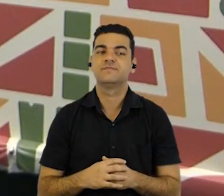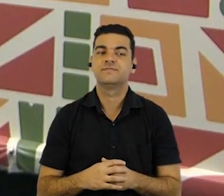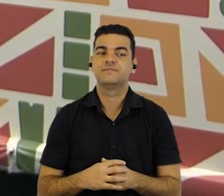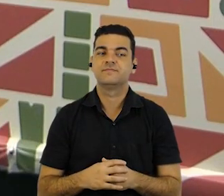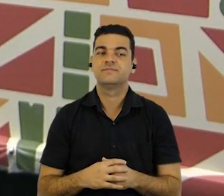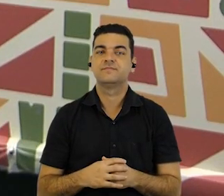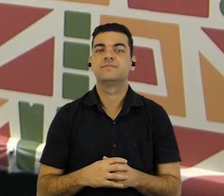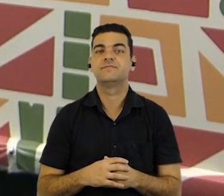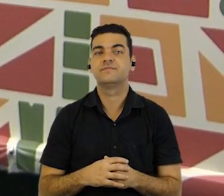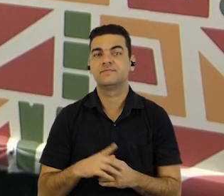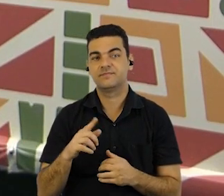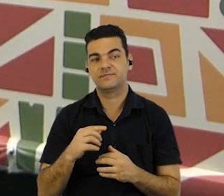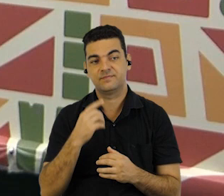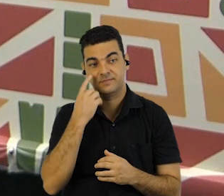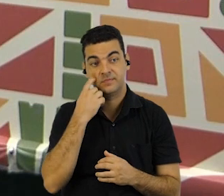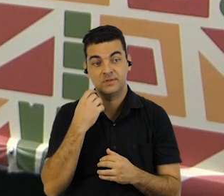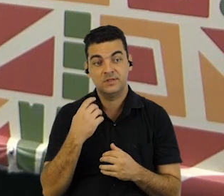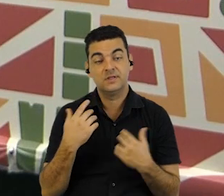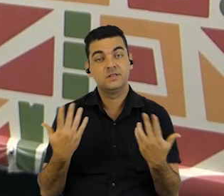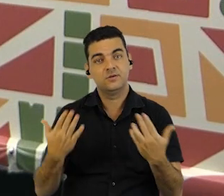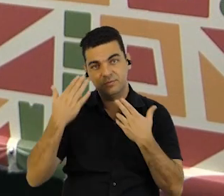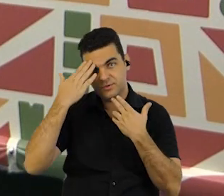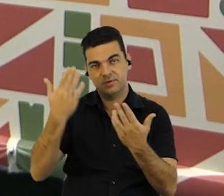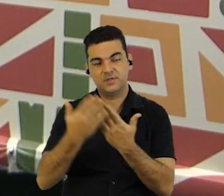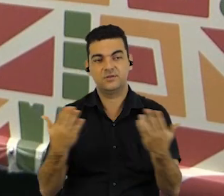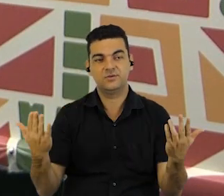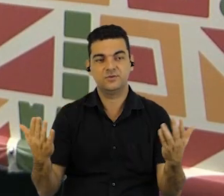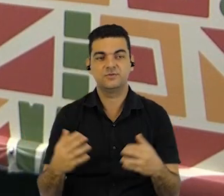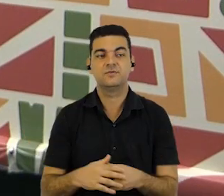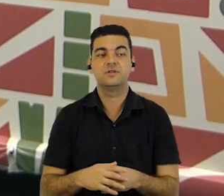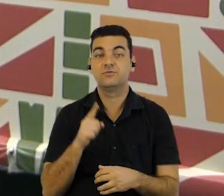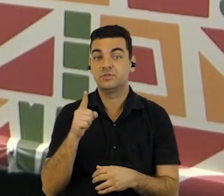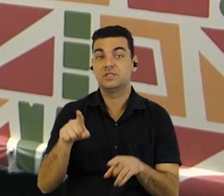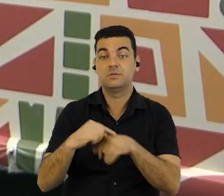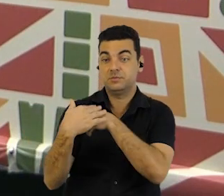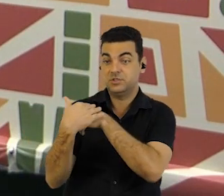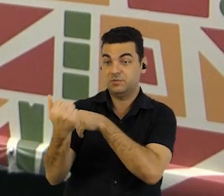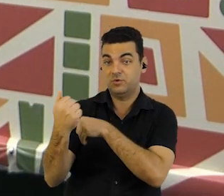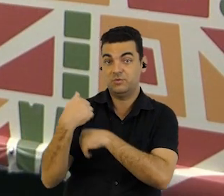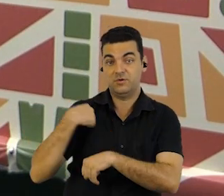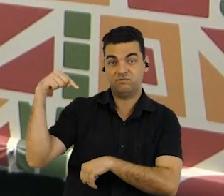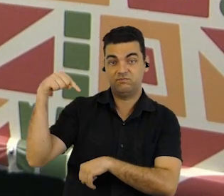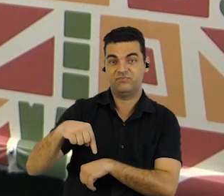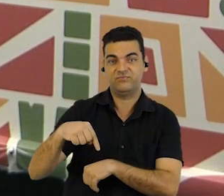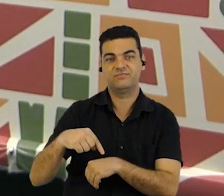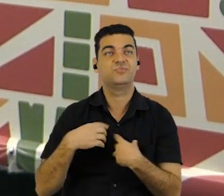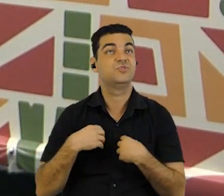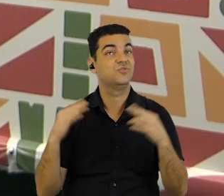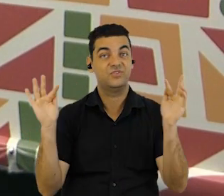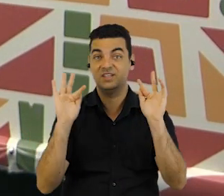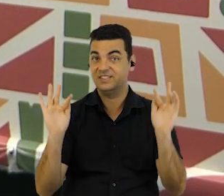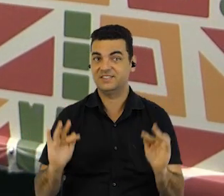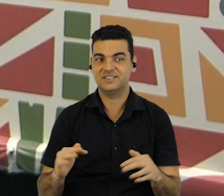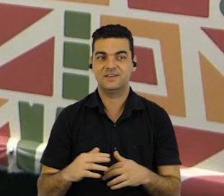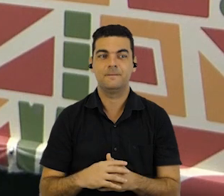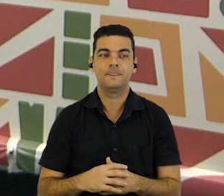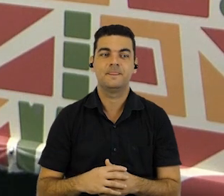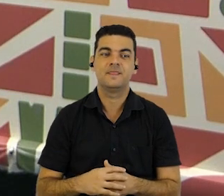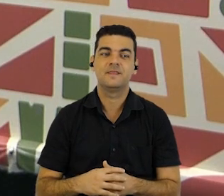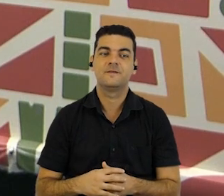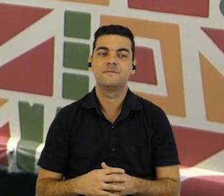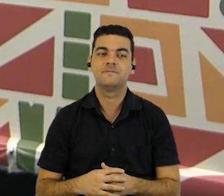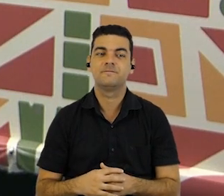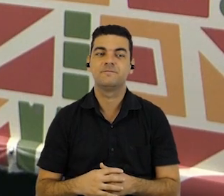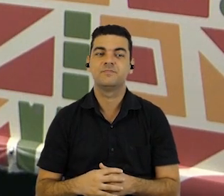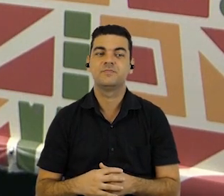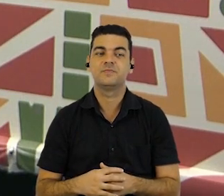de semear os seus sonhos. Então, muita gratidão. Gratidão a vocês que me convidaram. Sim, eu só sugeri seu nome, viu,